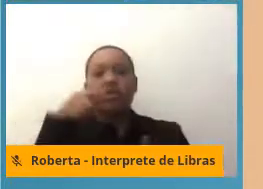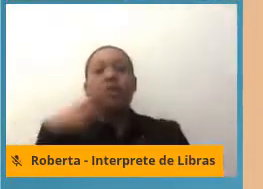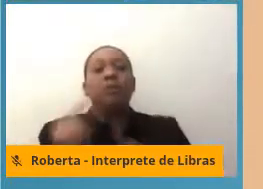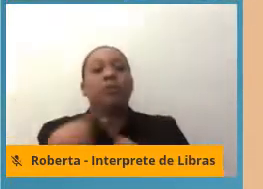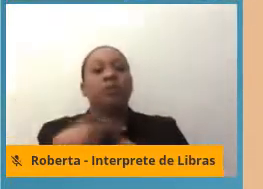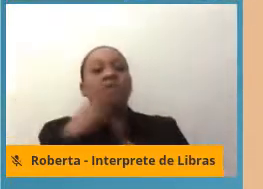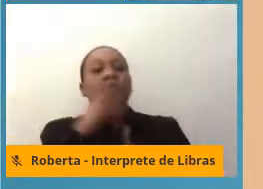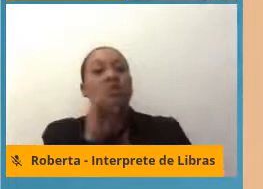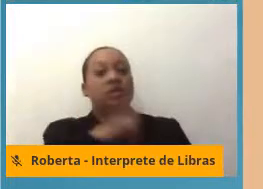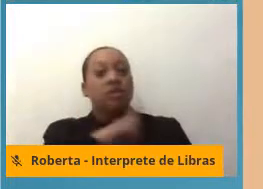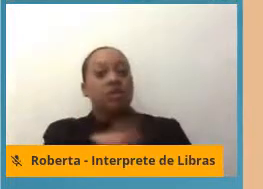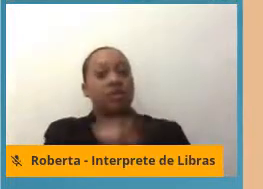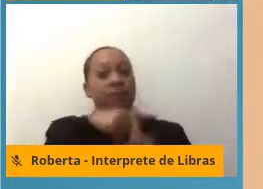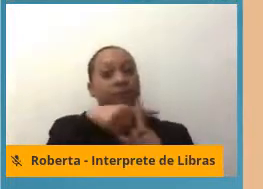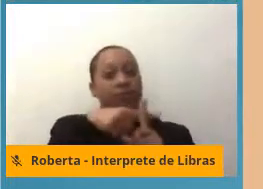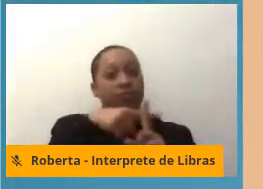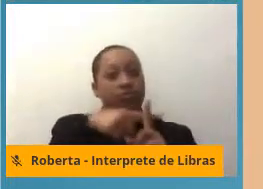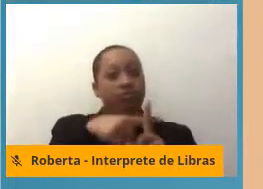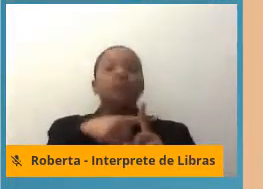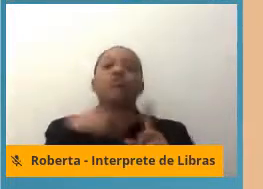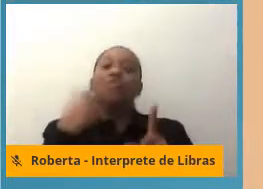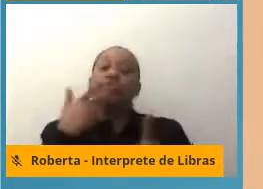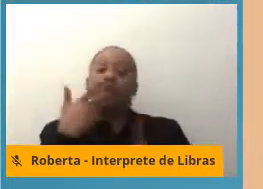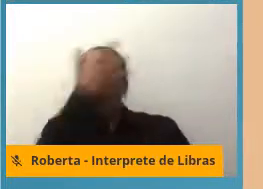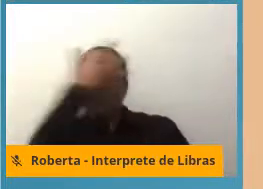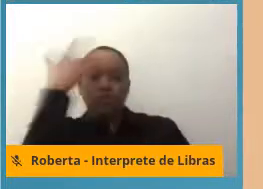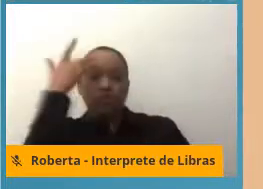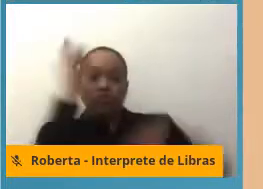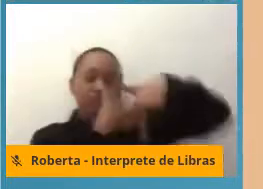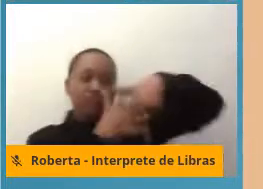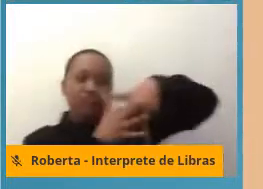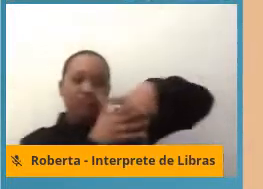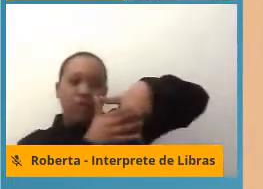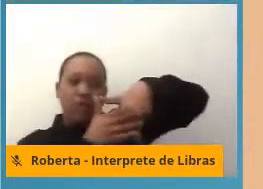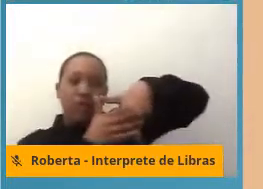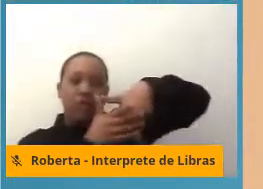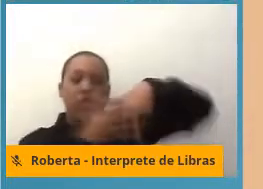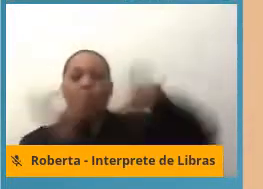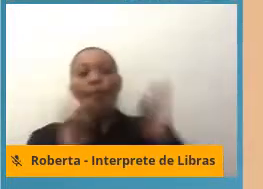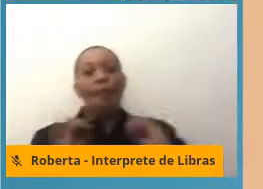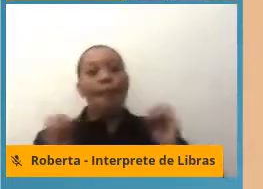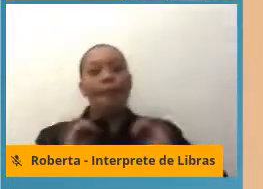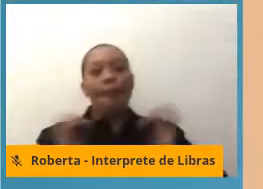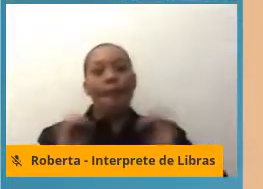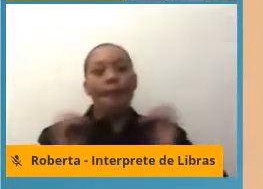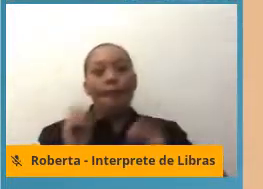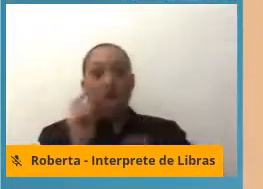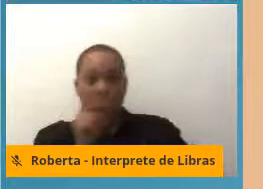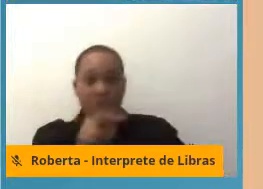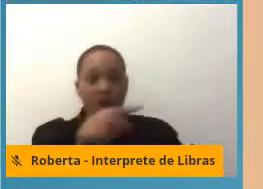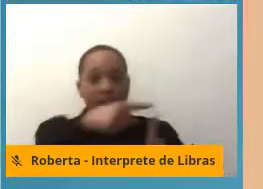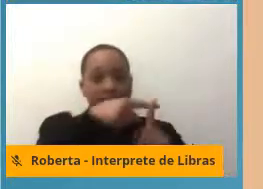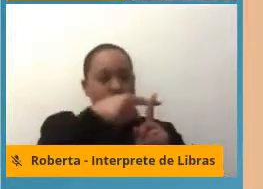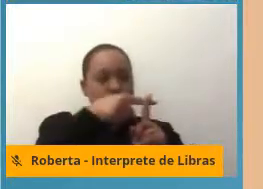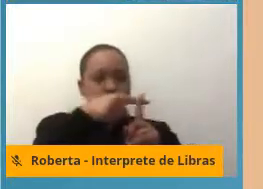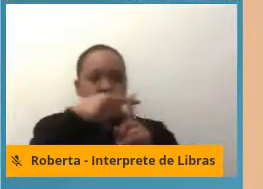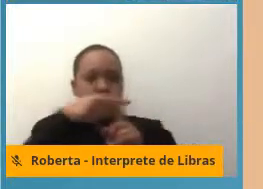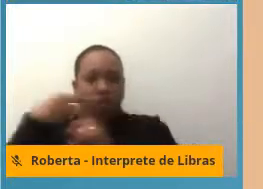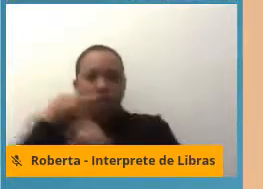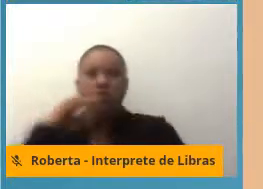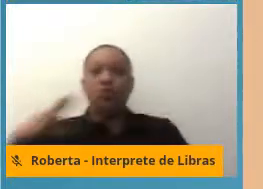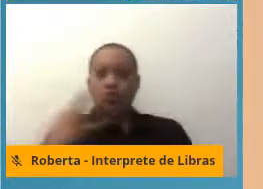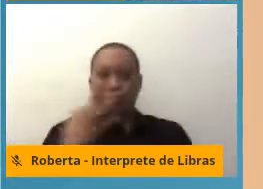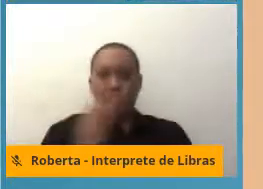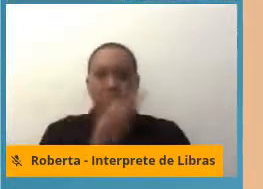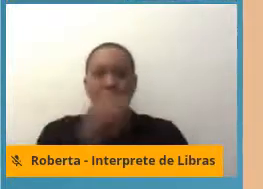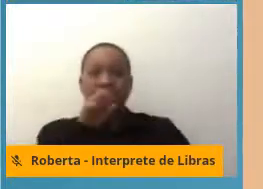veja, significa que o paciente não tem nada, porque só o controle, veja que ele está positivo em todos. Se ele der negativo, eu tenho que